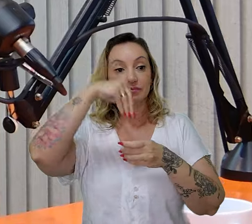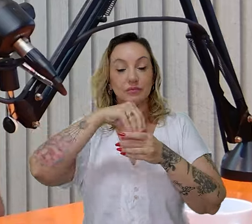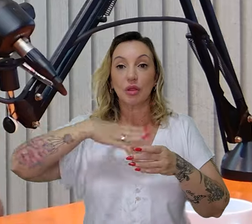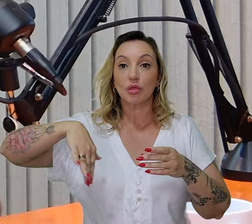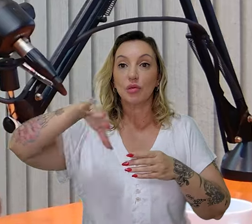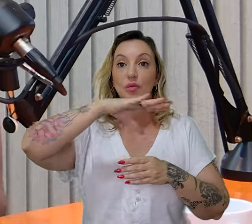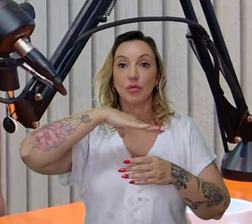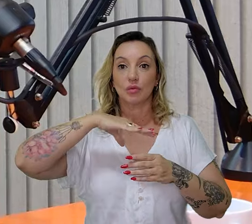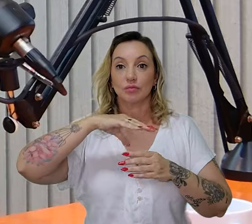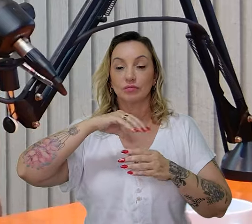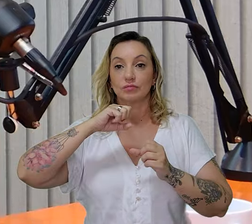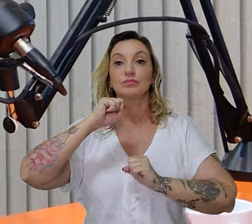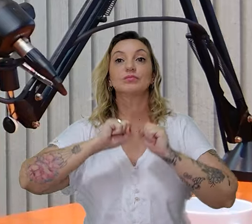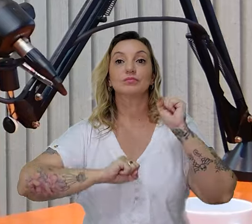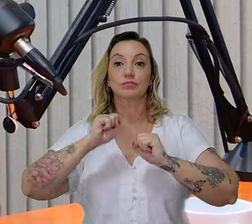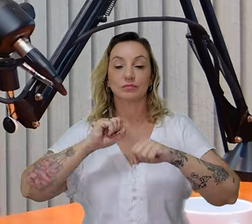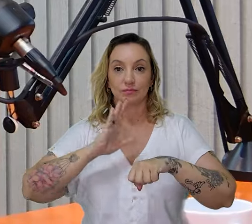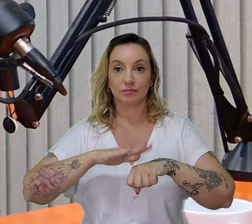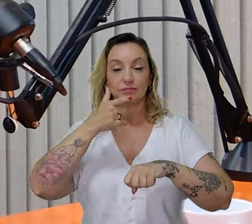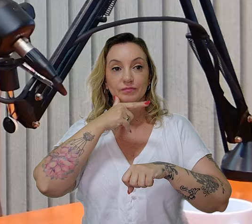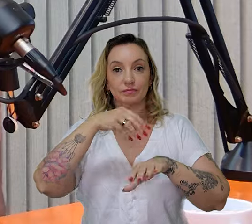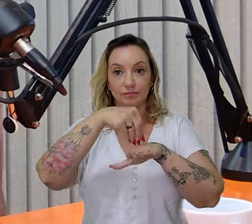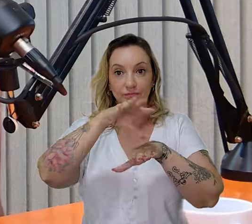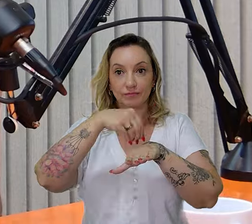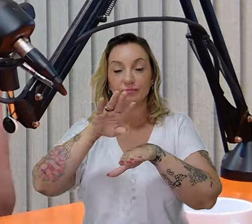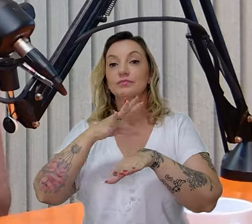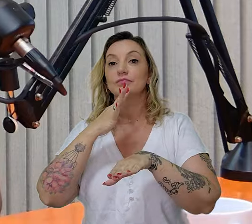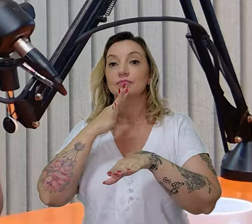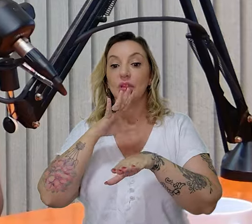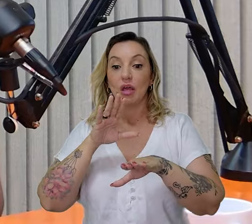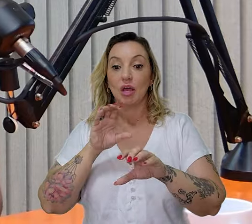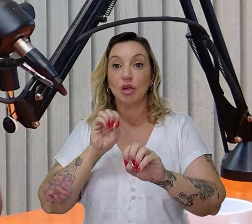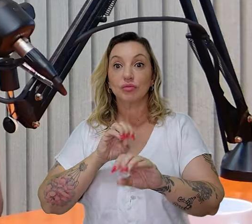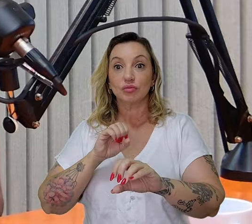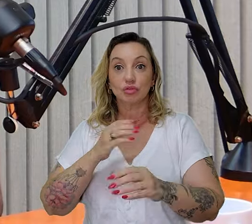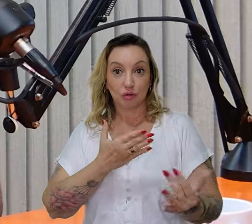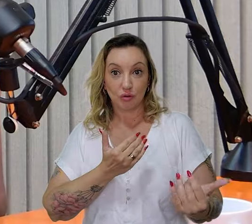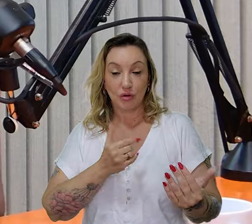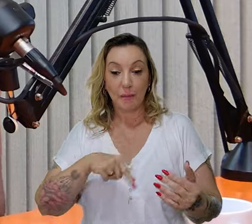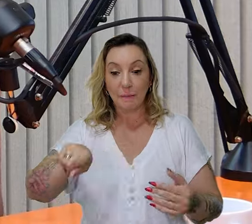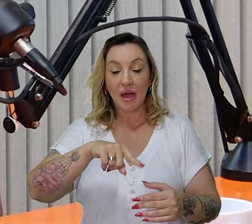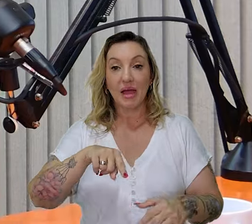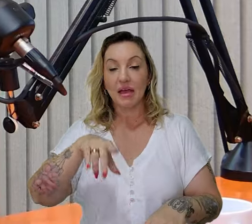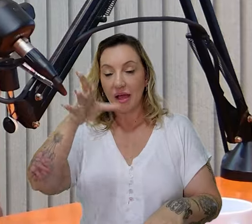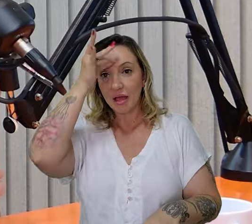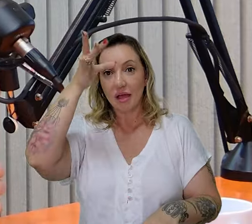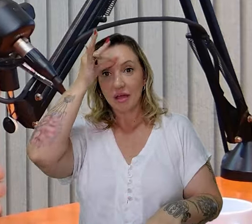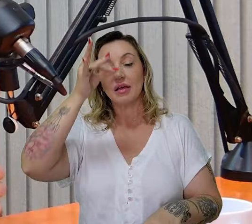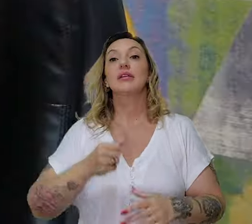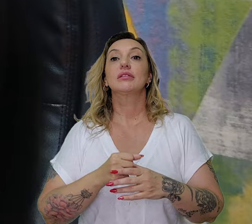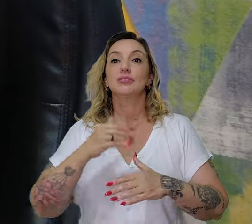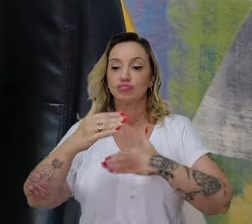a gente conseguir passar esse conhecimento pros jovens mais eles vão se apoderar disso e vão deslanchar E